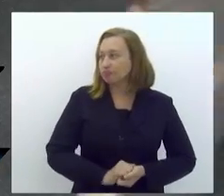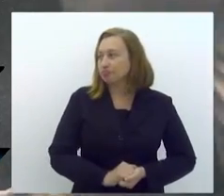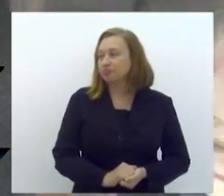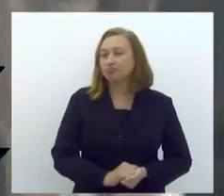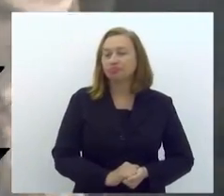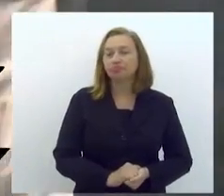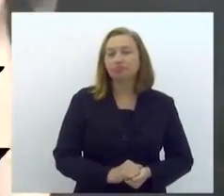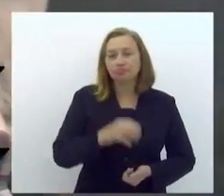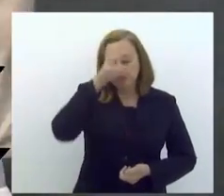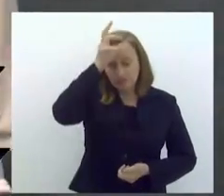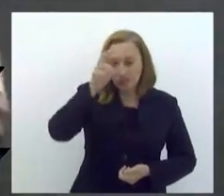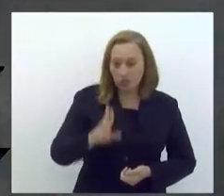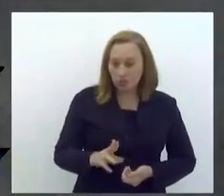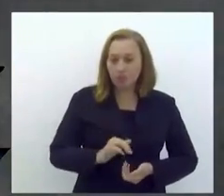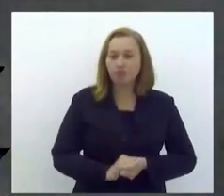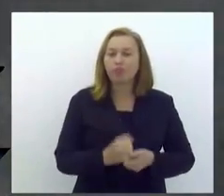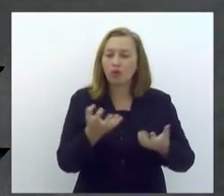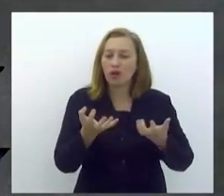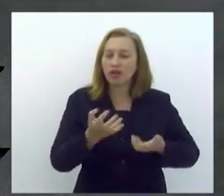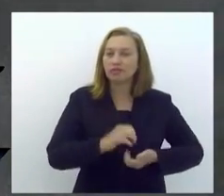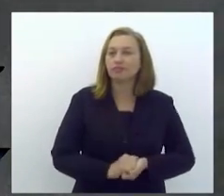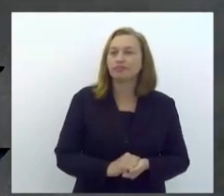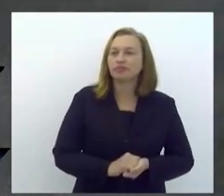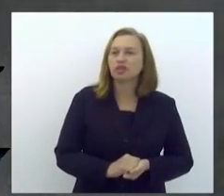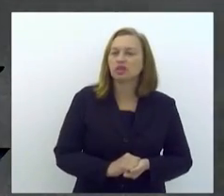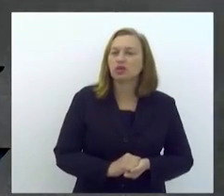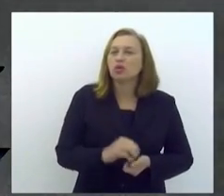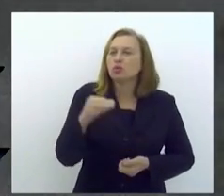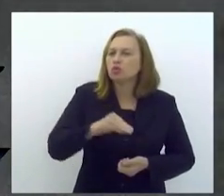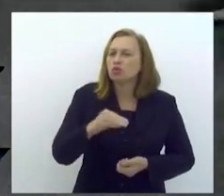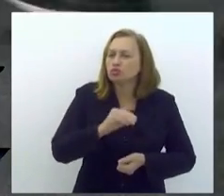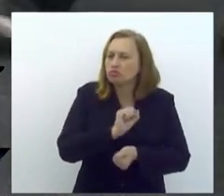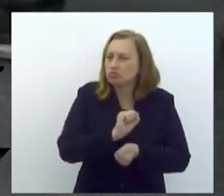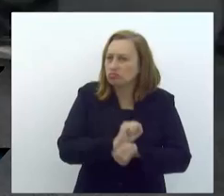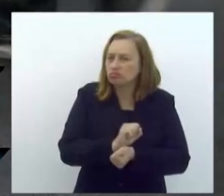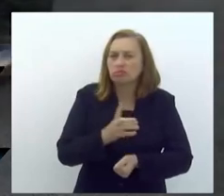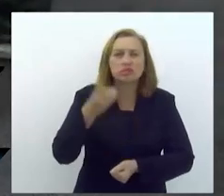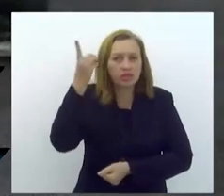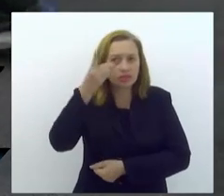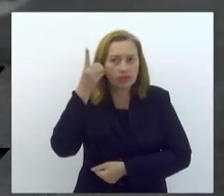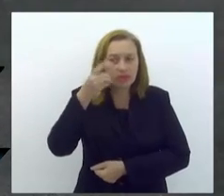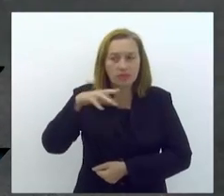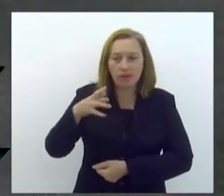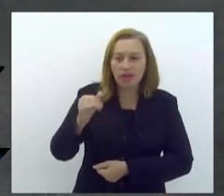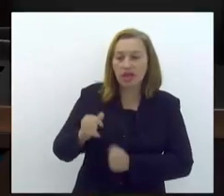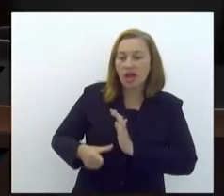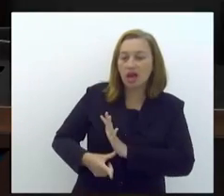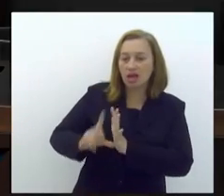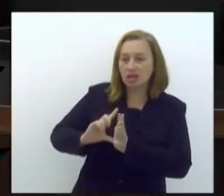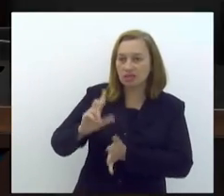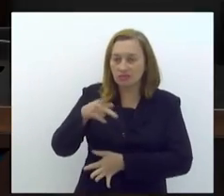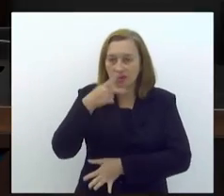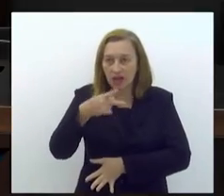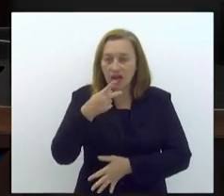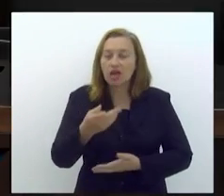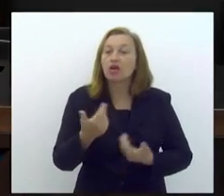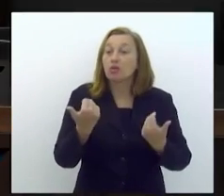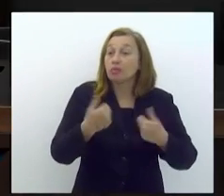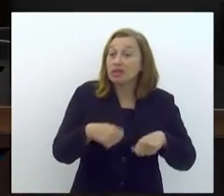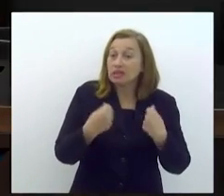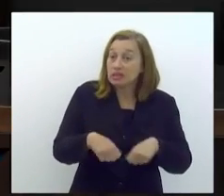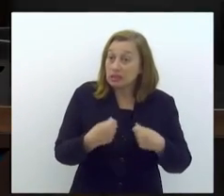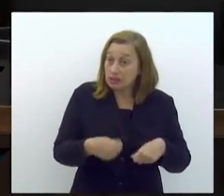tia Ju quero só um minutinho um deputado antes de vossa excelência falar eu preciso